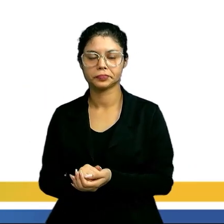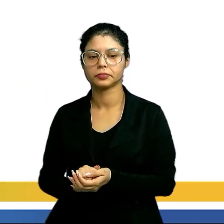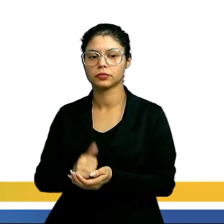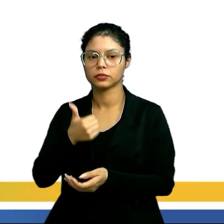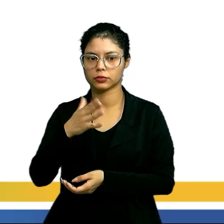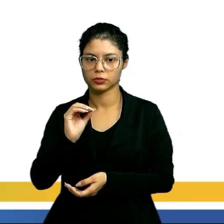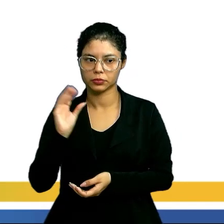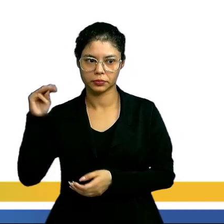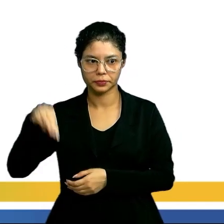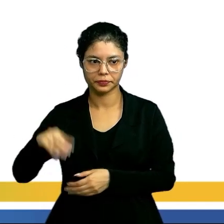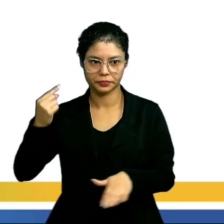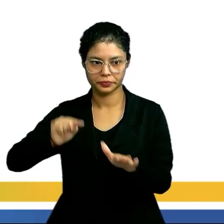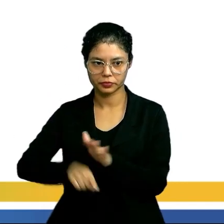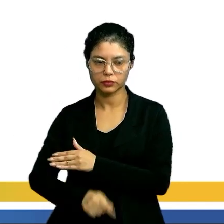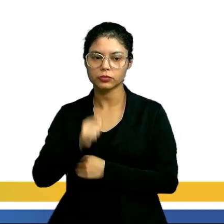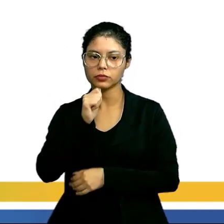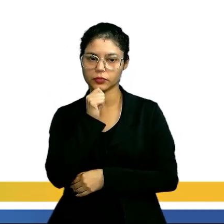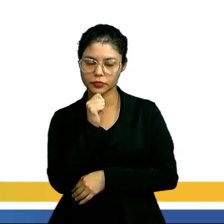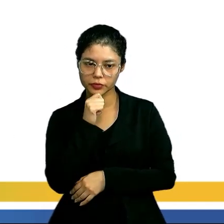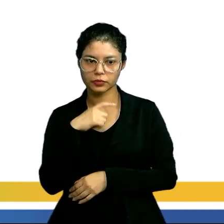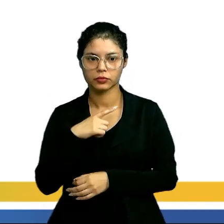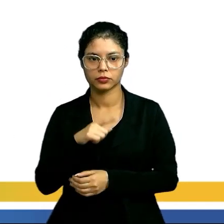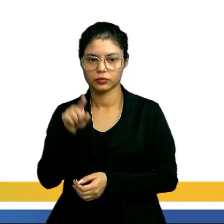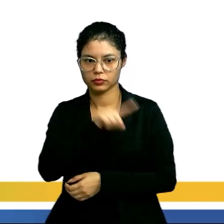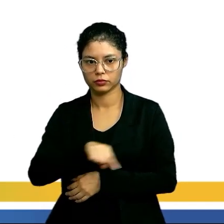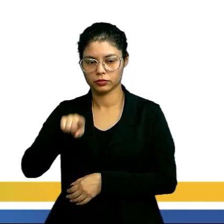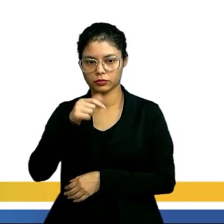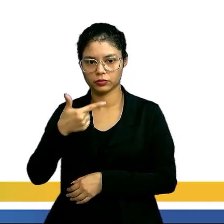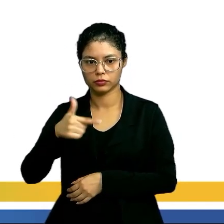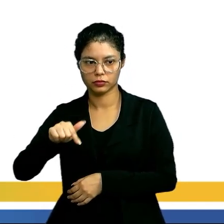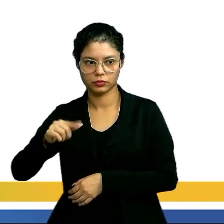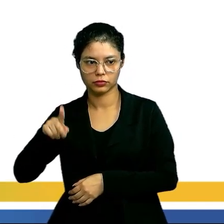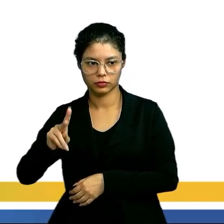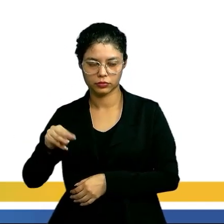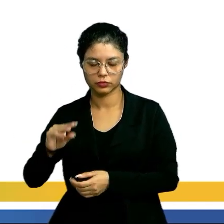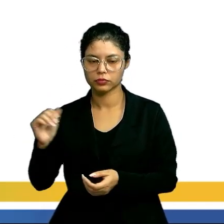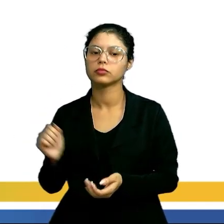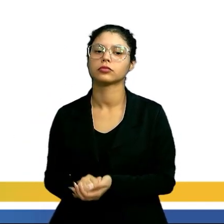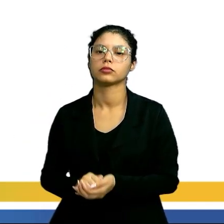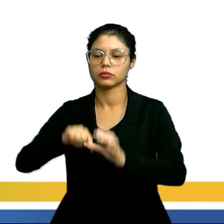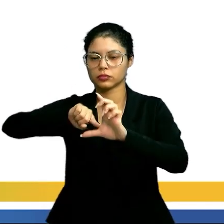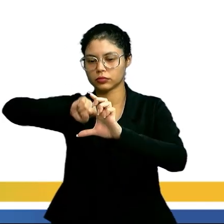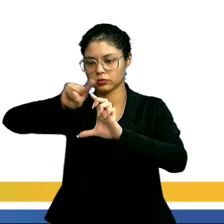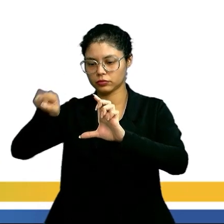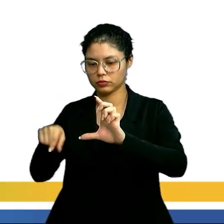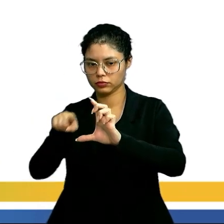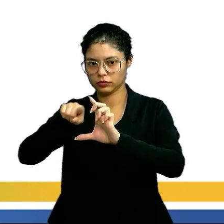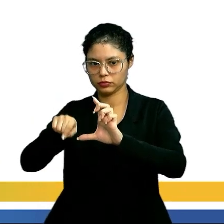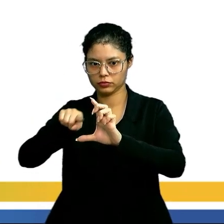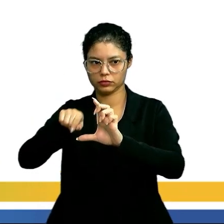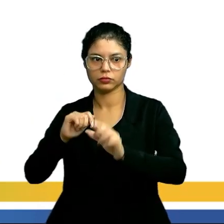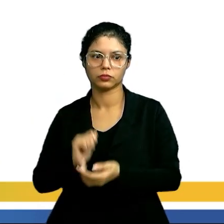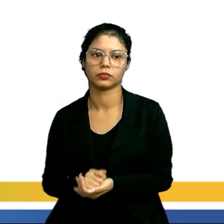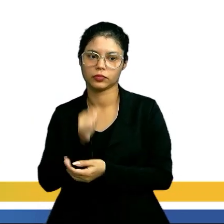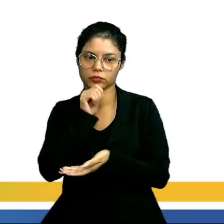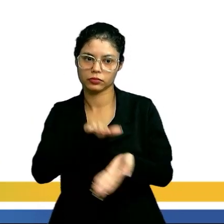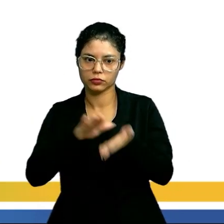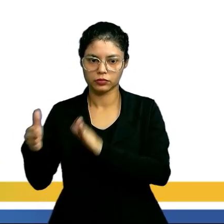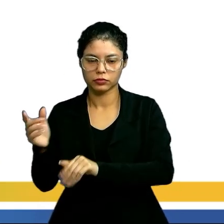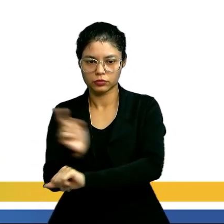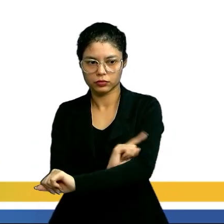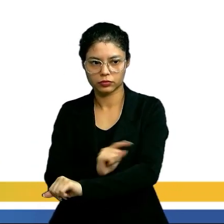vezes a gravidade. A energia potencial gravitacional, ao qual nos foi dada na tabela nutricional, nos diz